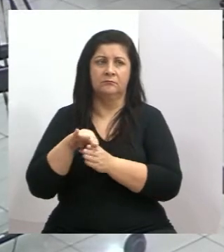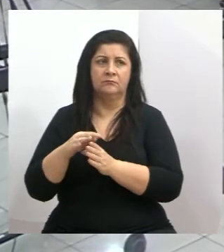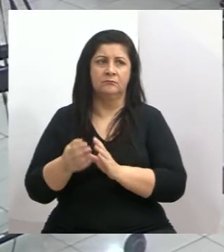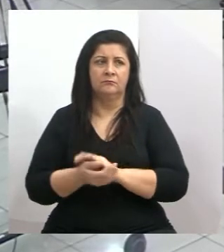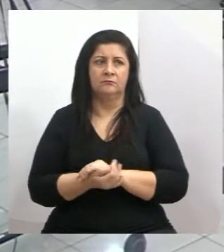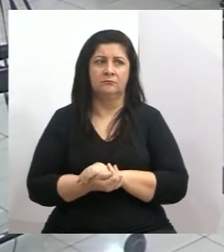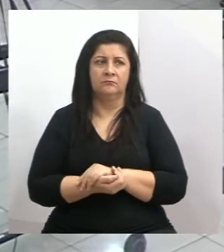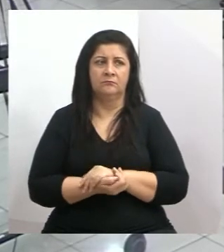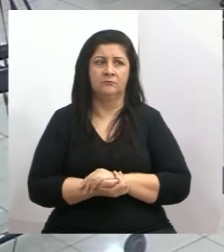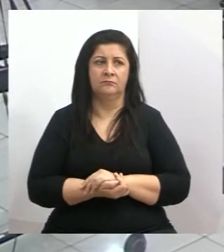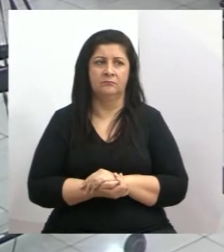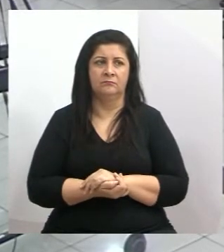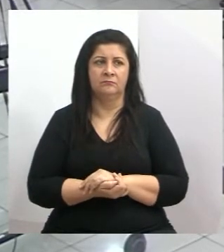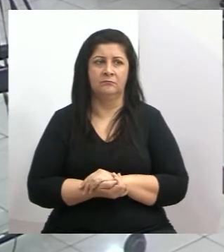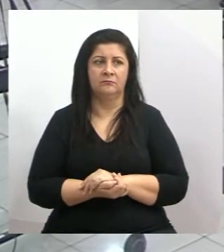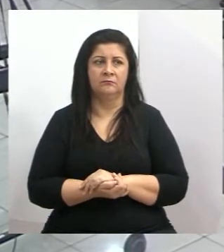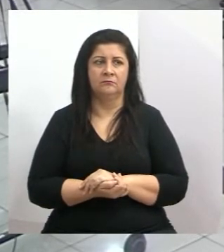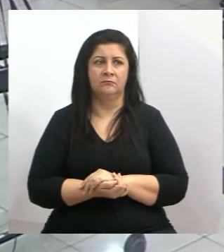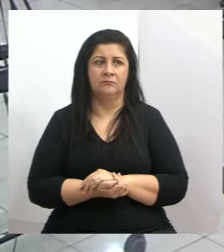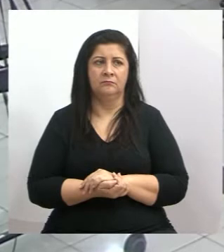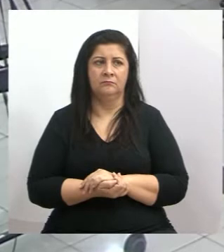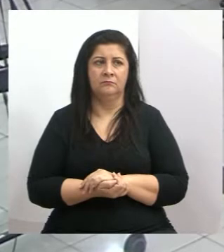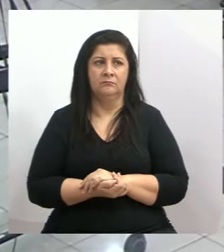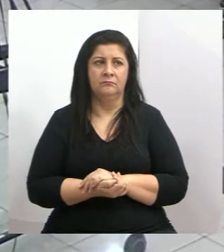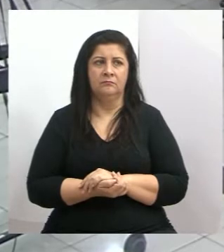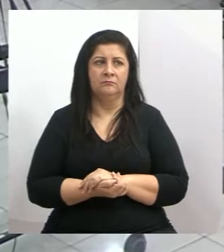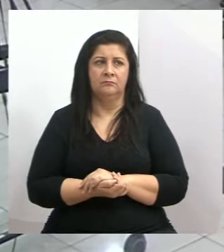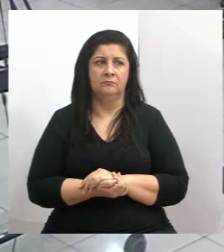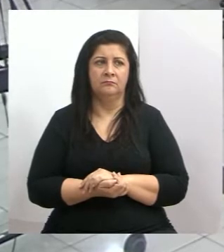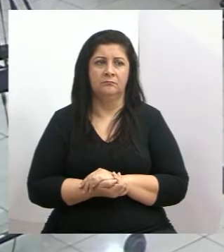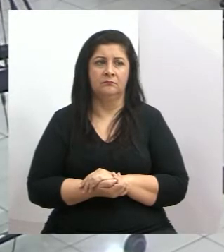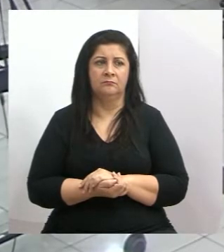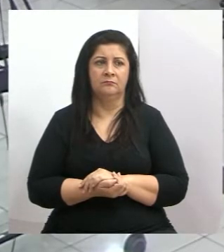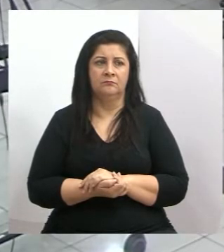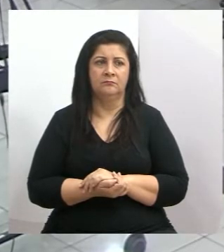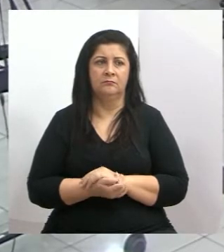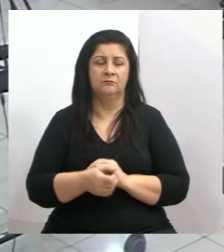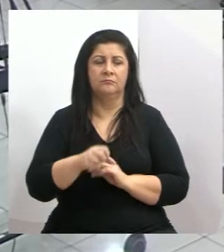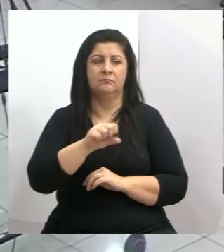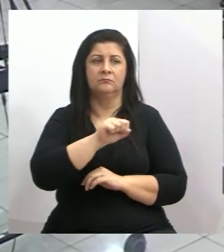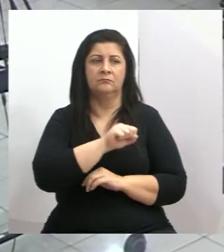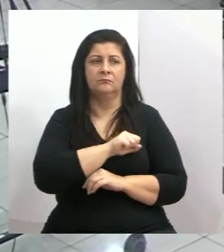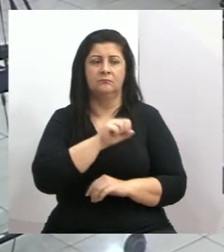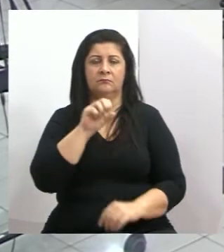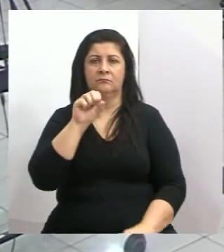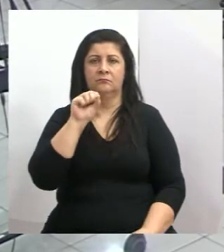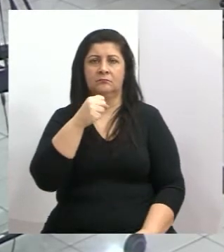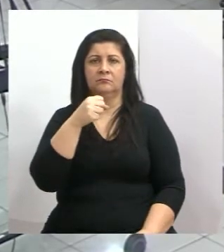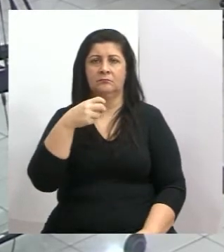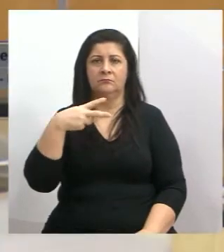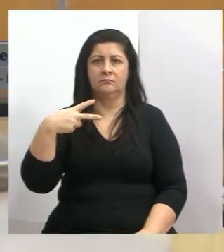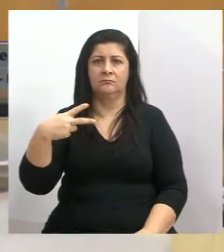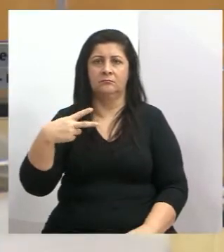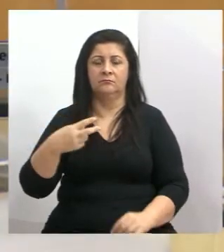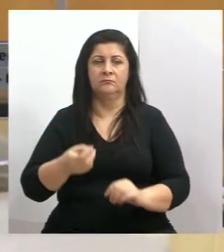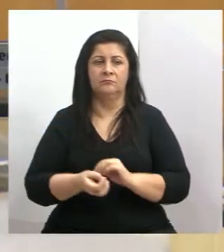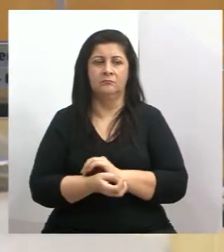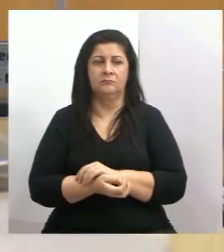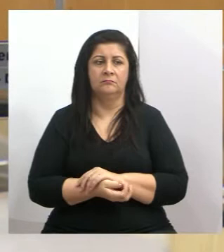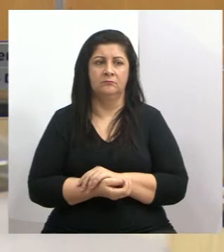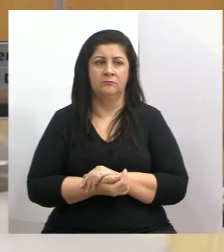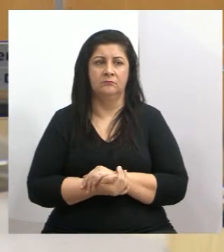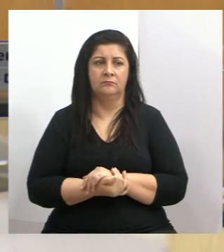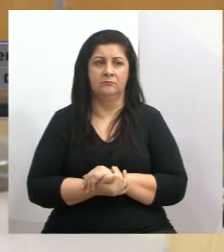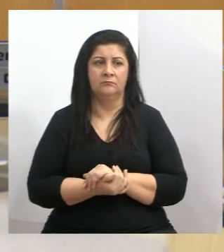informação E aí o pedido de número 82